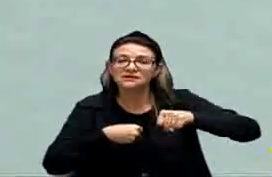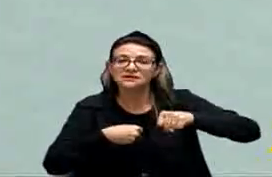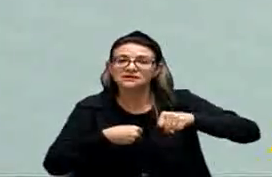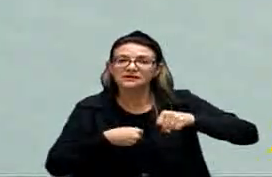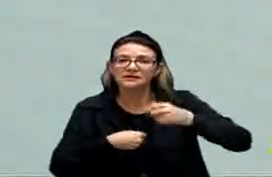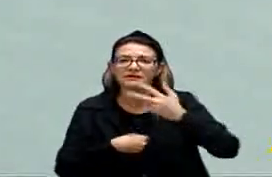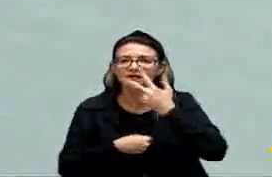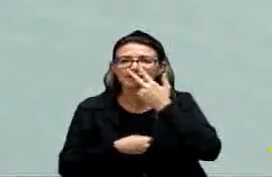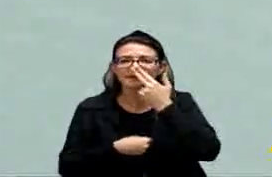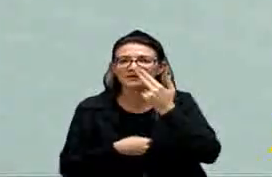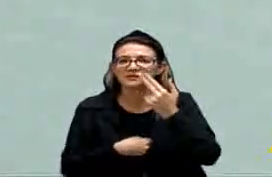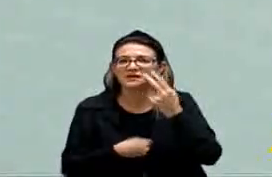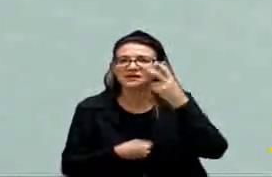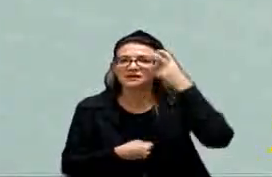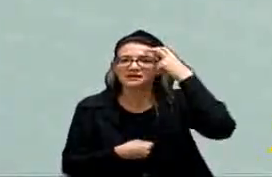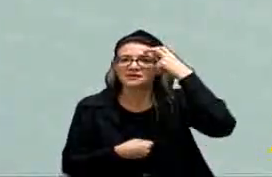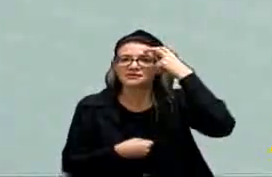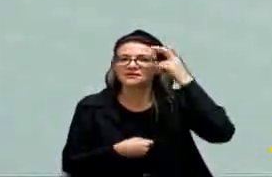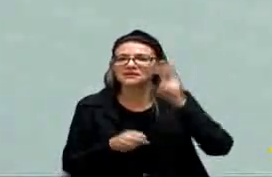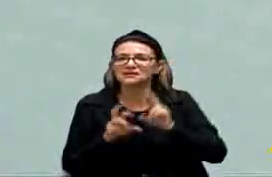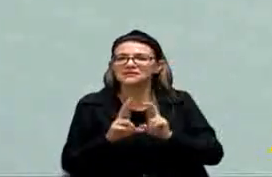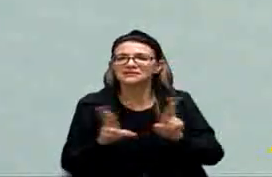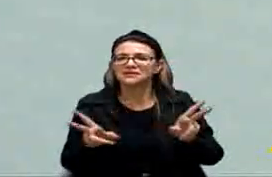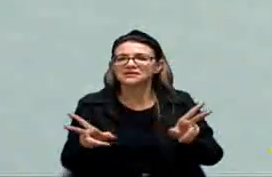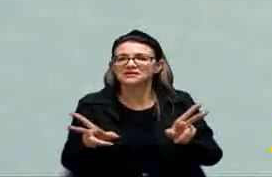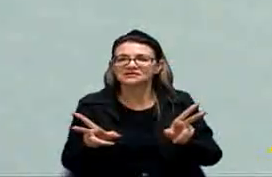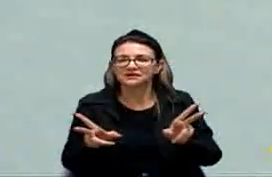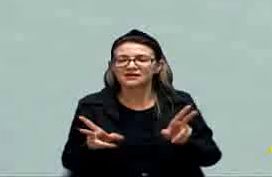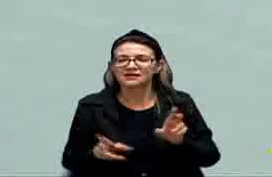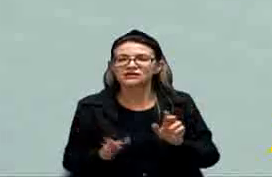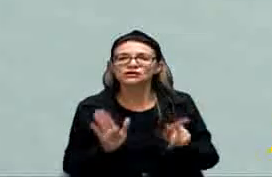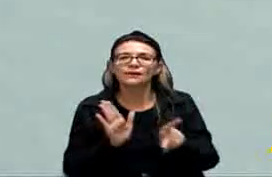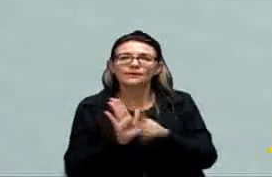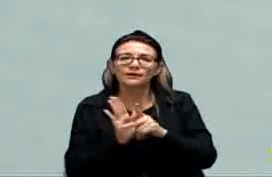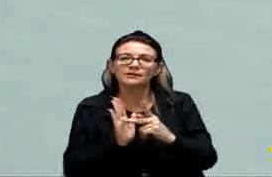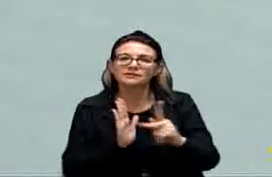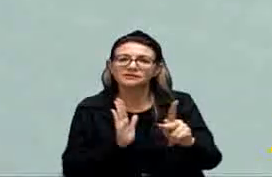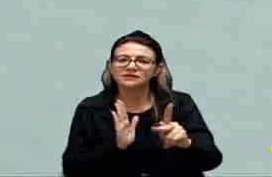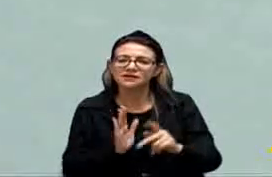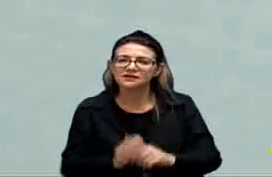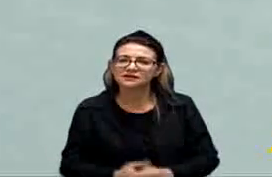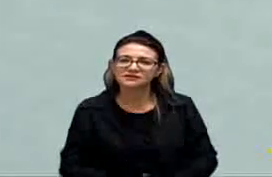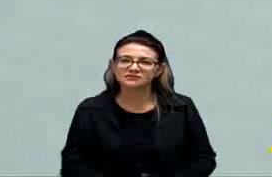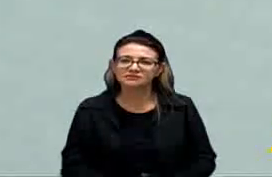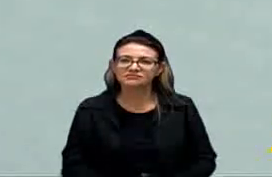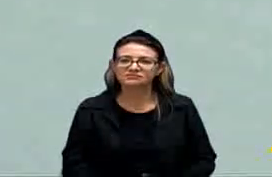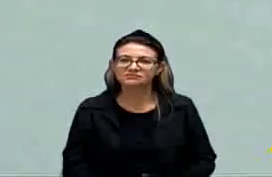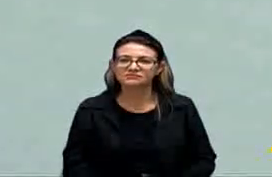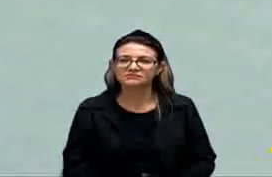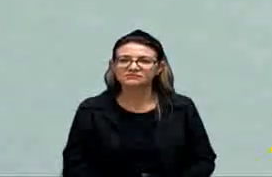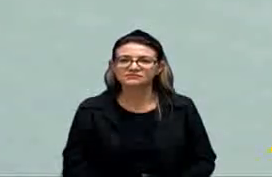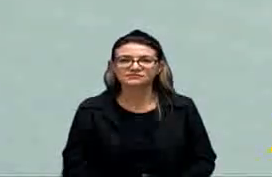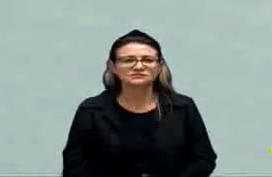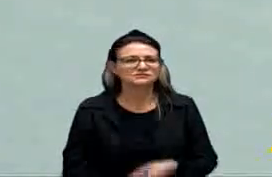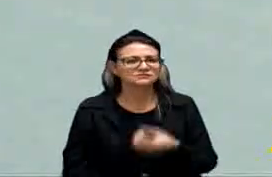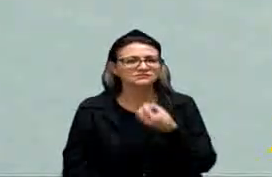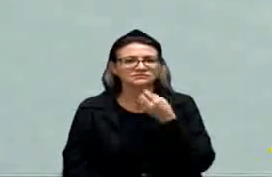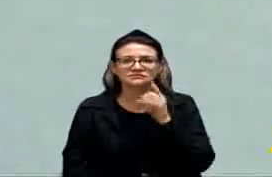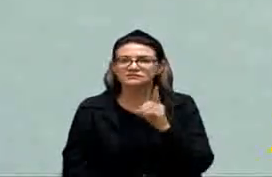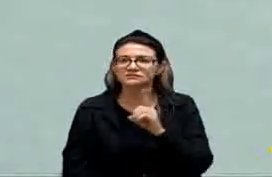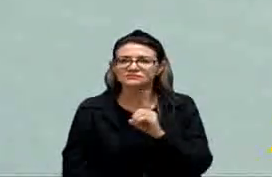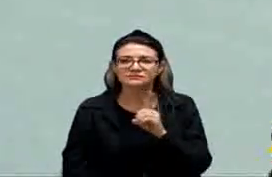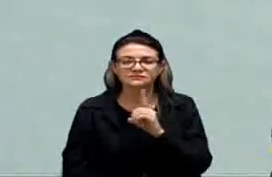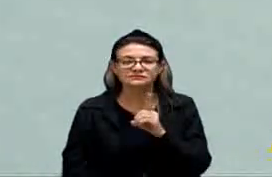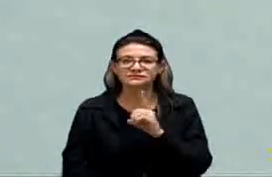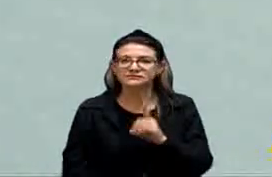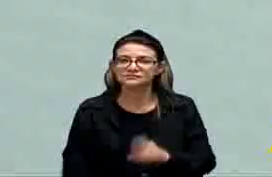têm uma legislação completamente diferenciada para eles e não dá para se admitir isso mais exato aham Como disse o vereador luí Santos com ofensa